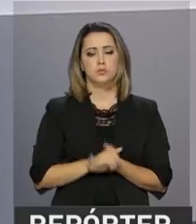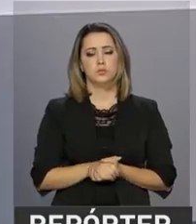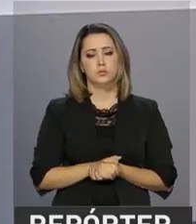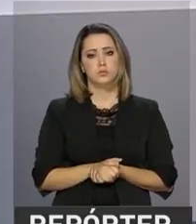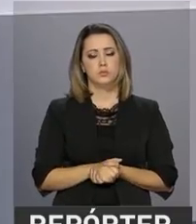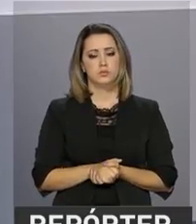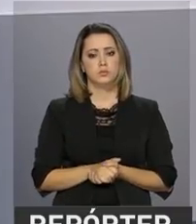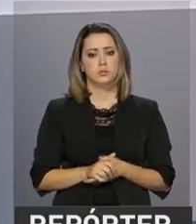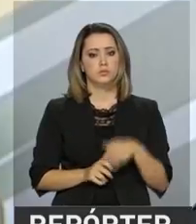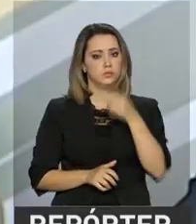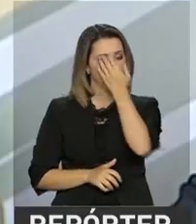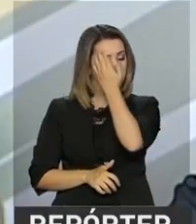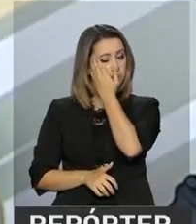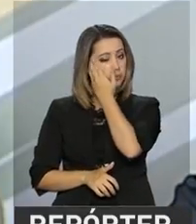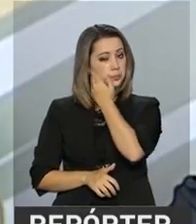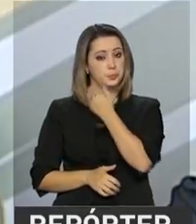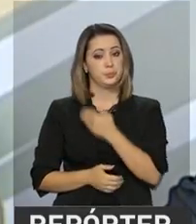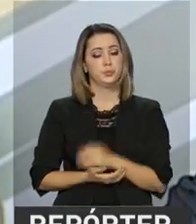2017.